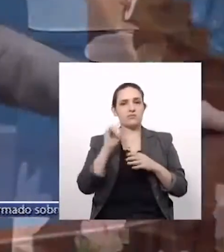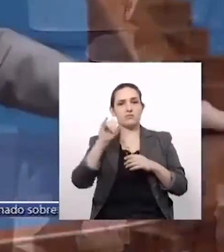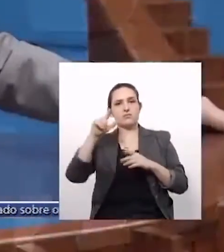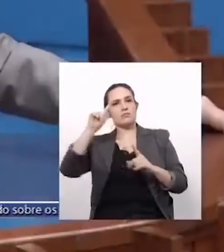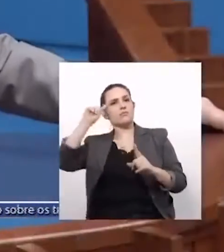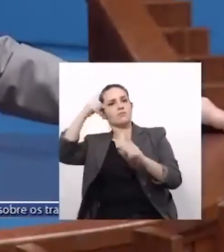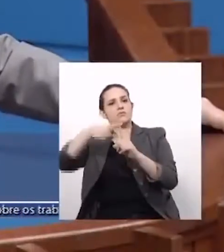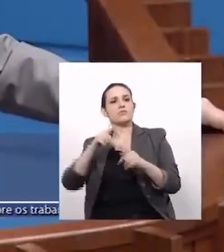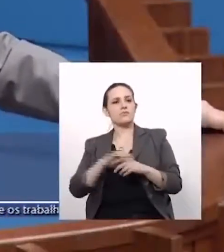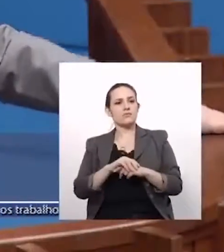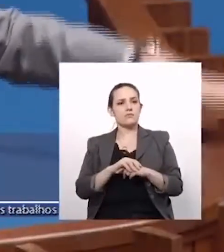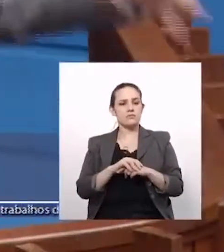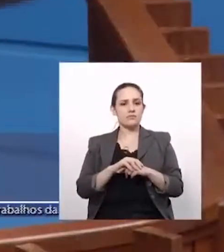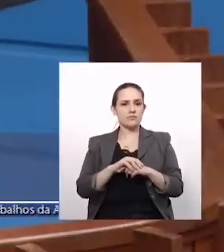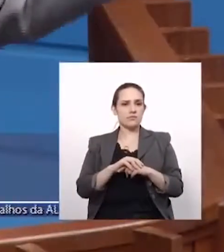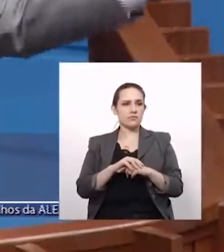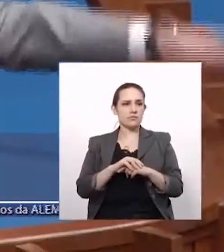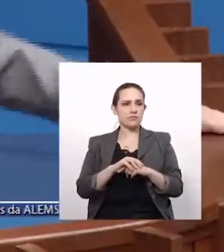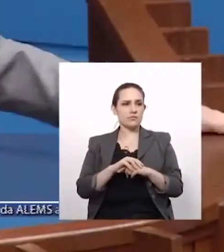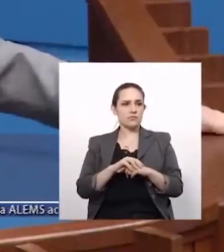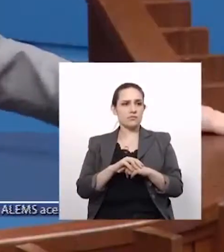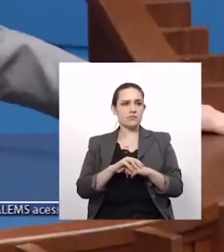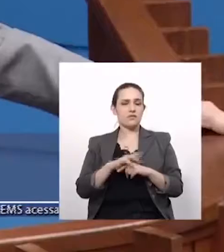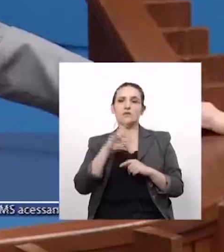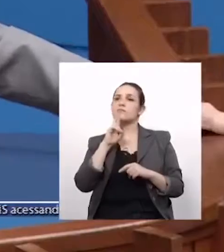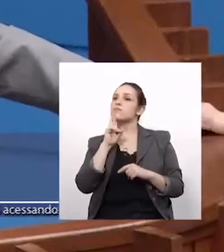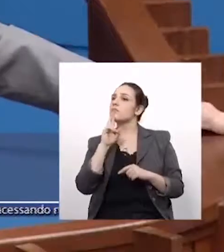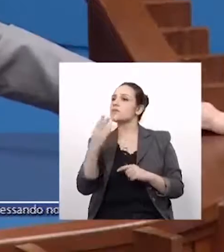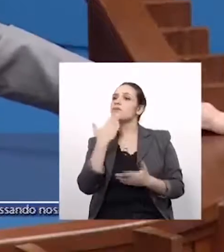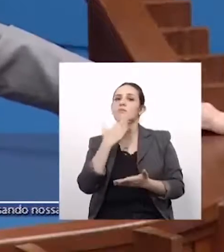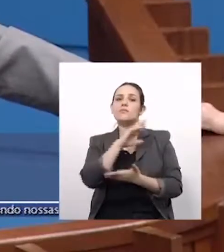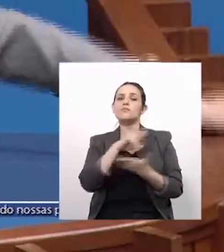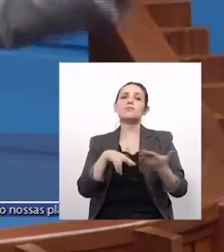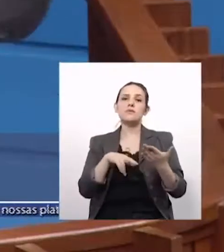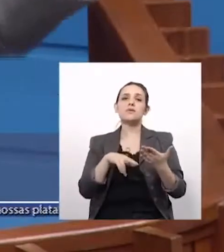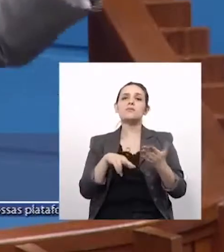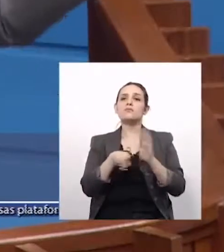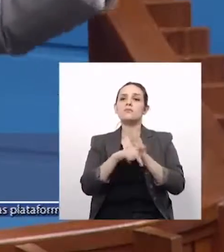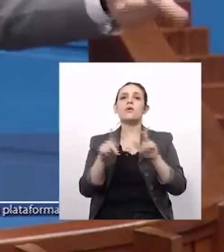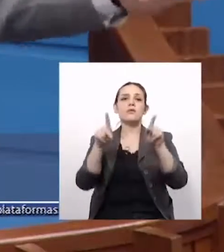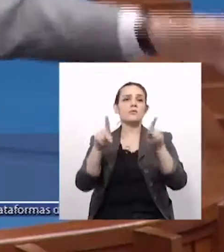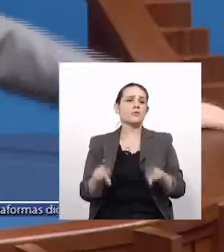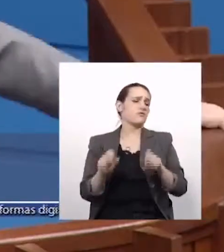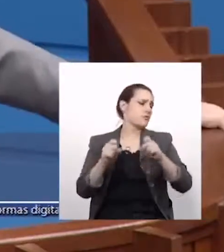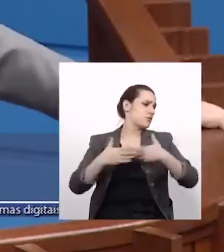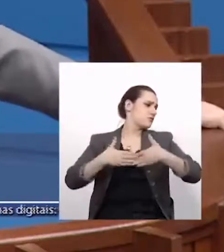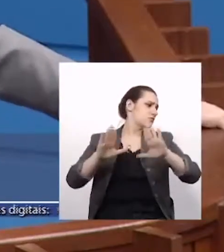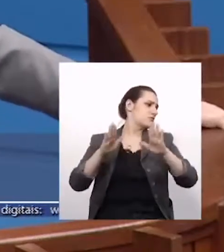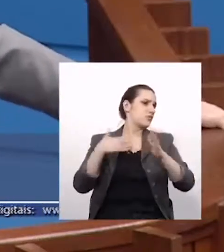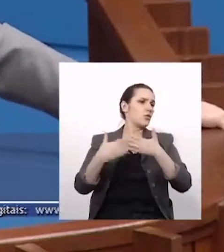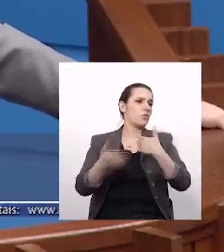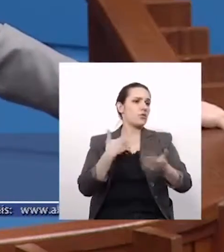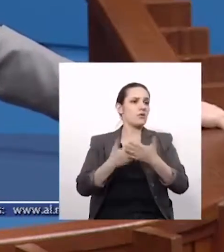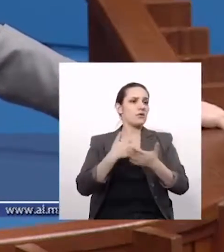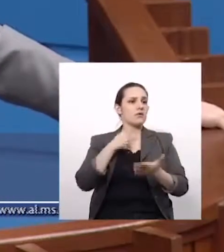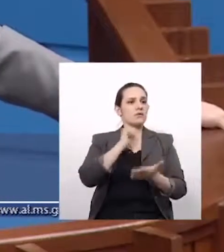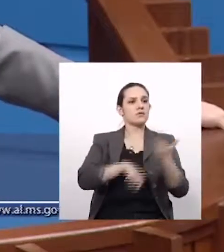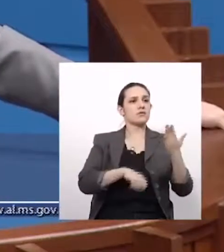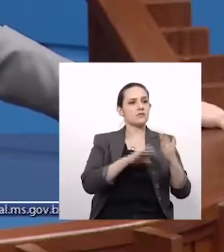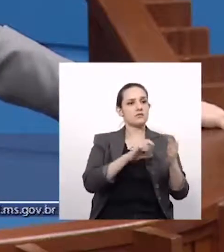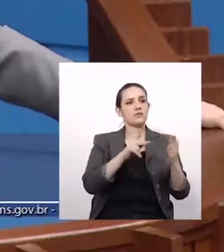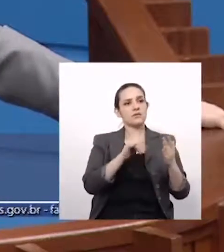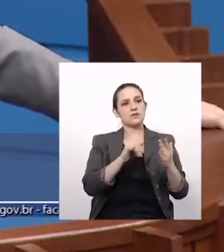objetivo é atender o barulho da multidão, CPI por CPI, eu vou assinar do deputado Capitão